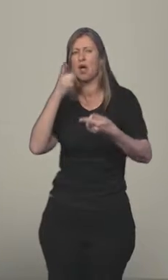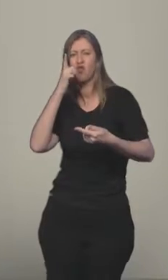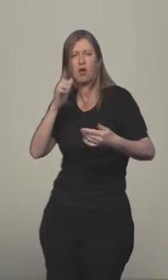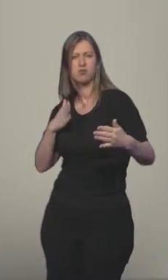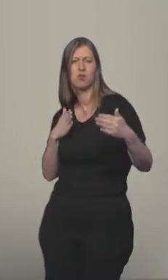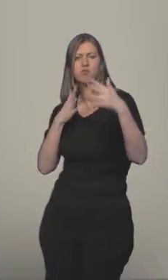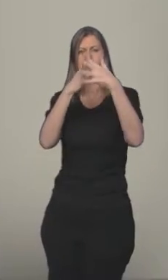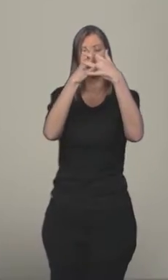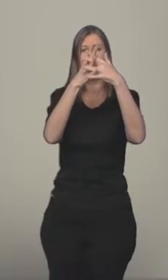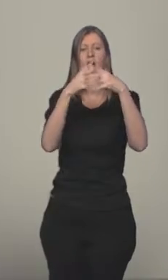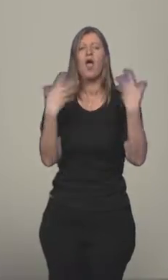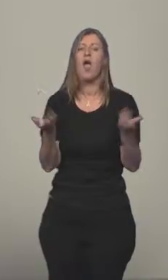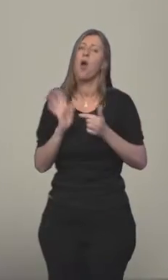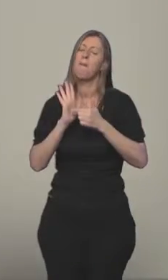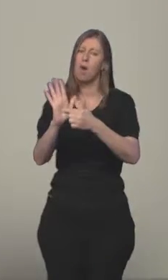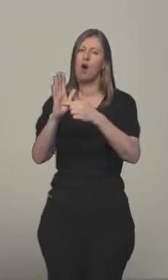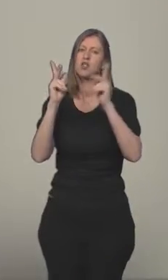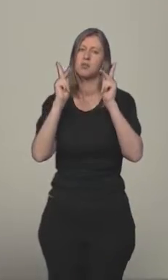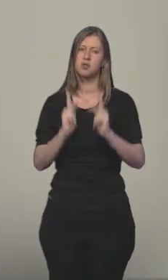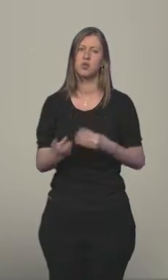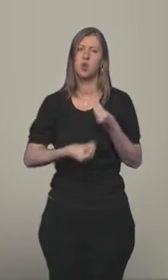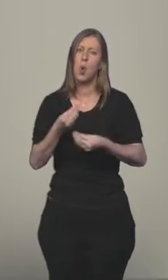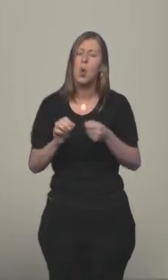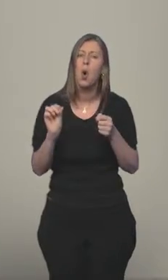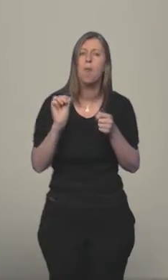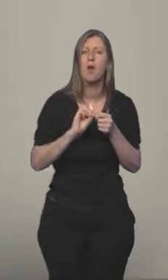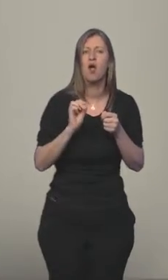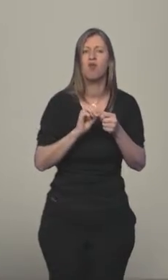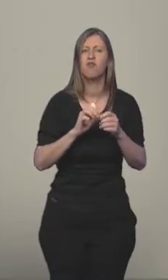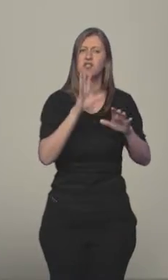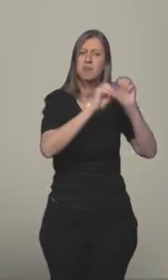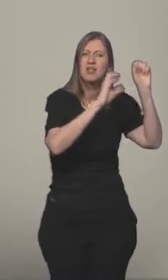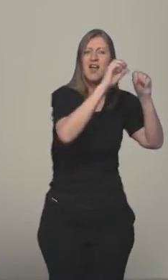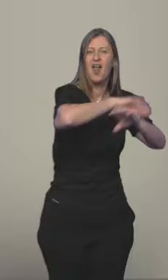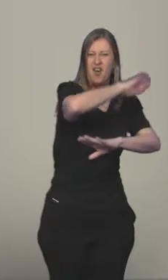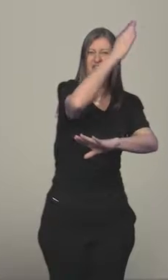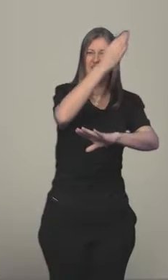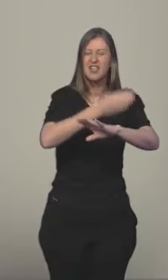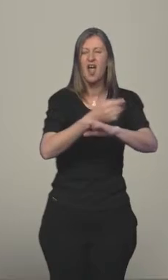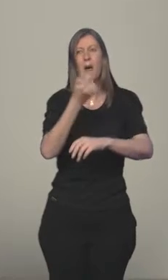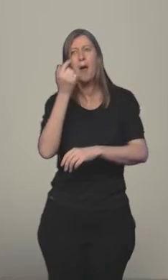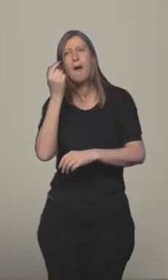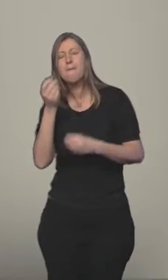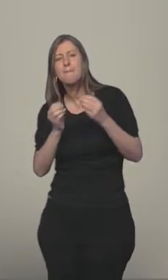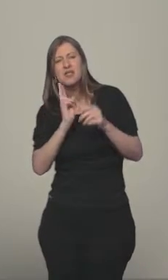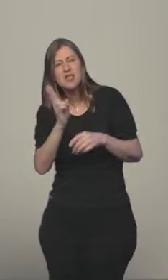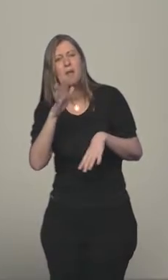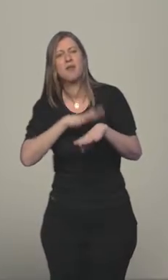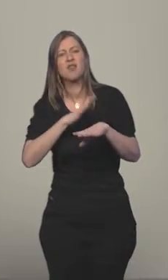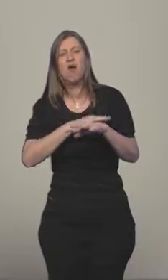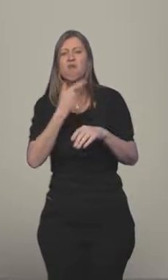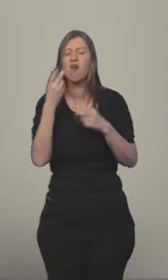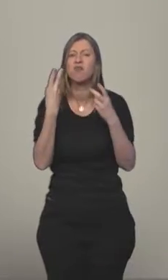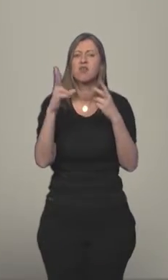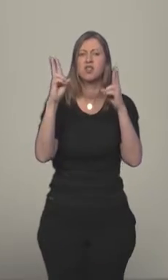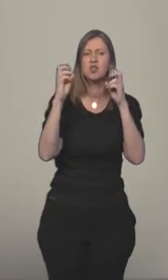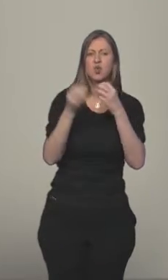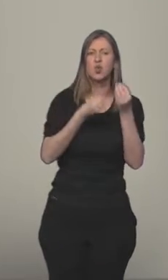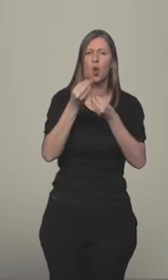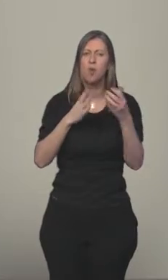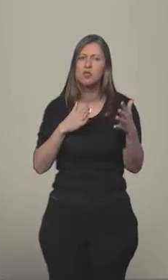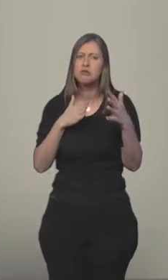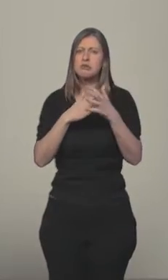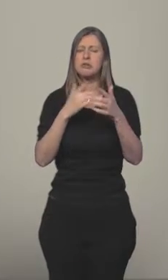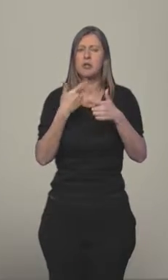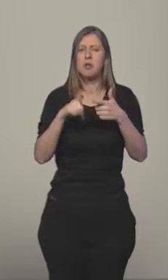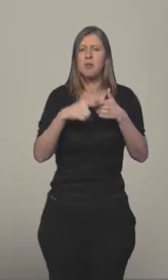é inatingível, e mostro para as pessoas como eu fiz para escalar o Everest, e o tempo todo fazendo essas analogias com os obstáculos